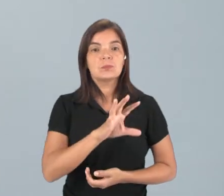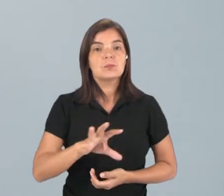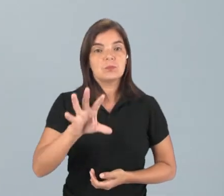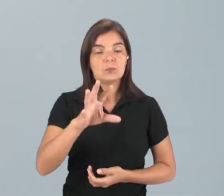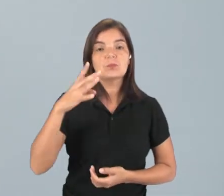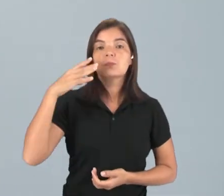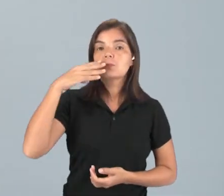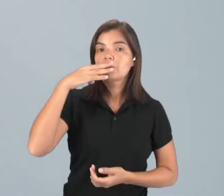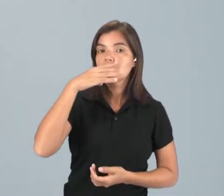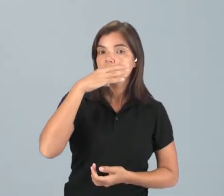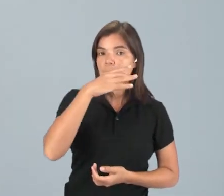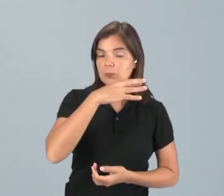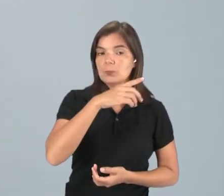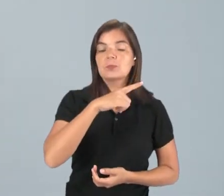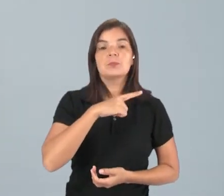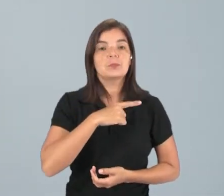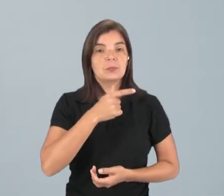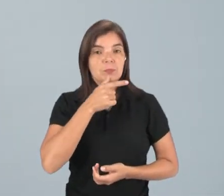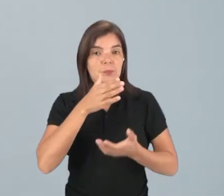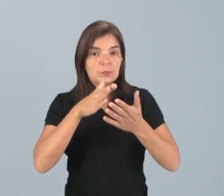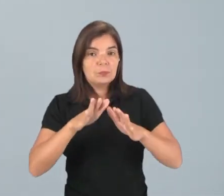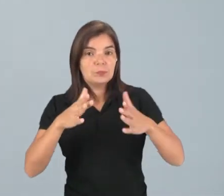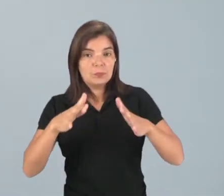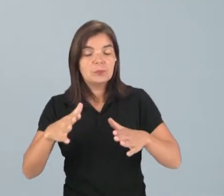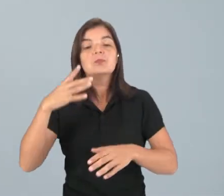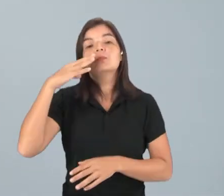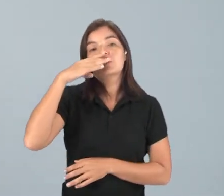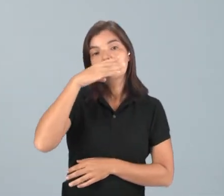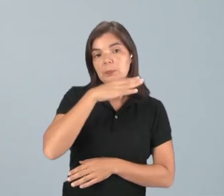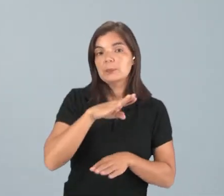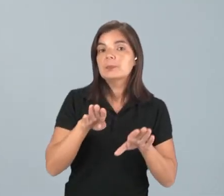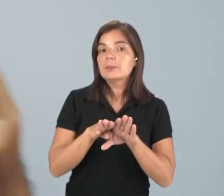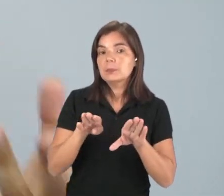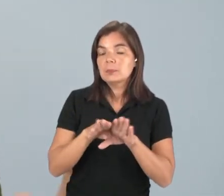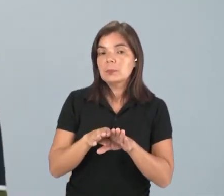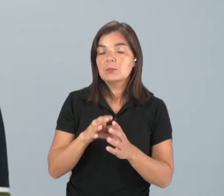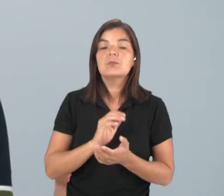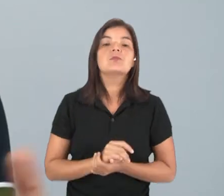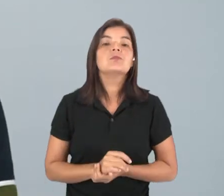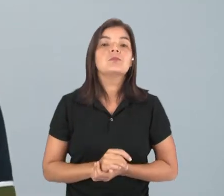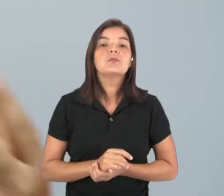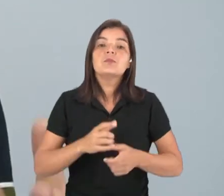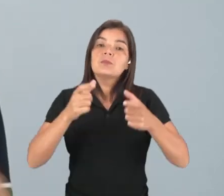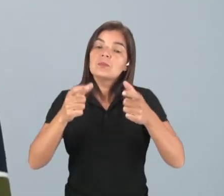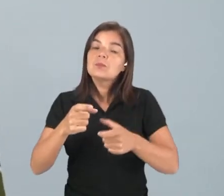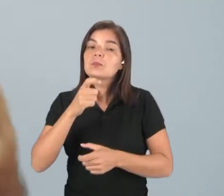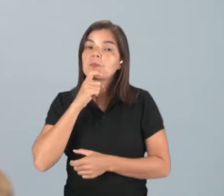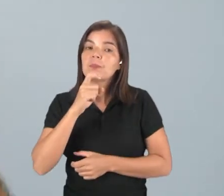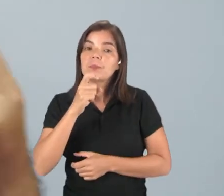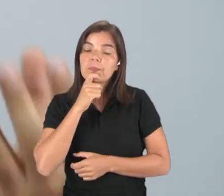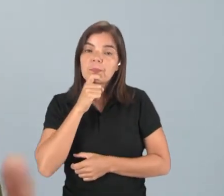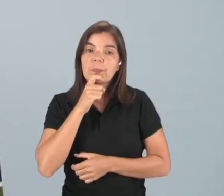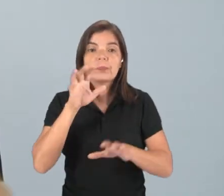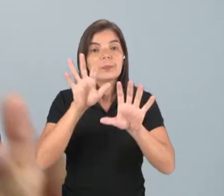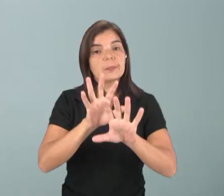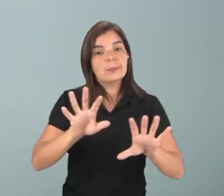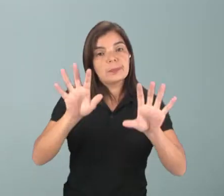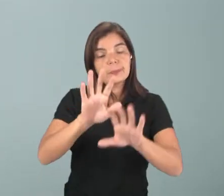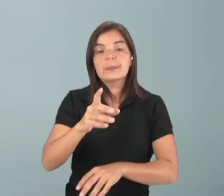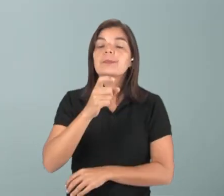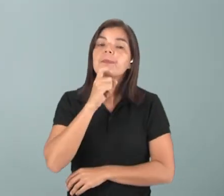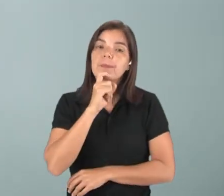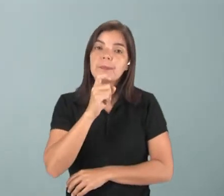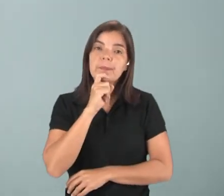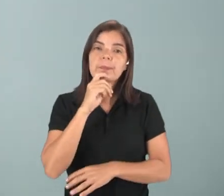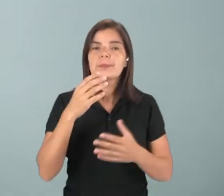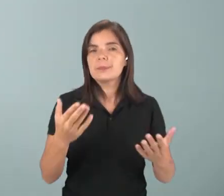mais quentes produzem correntes oceânicas quentes, tá? E regiões frias produzem correntes oceânicas